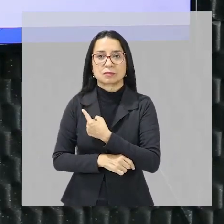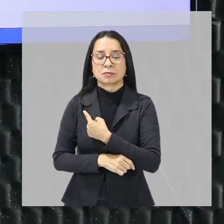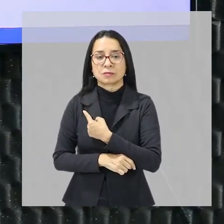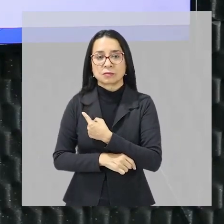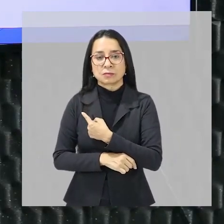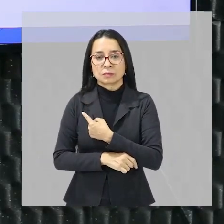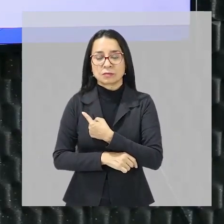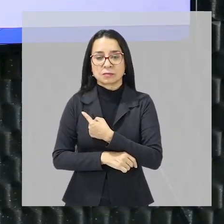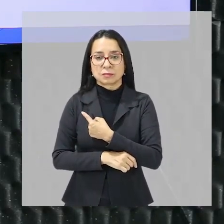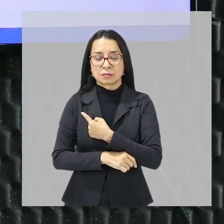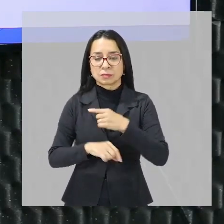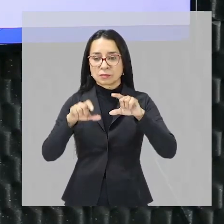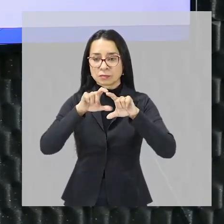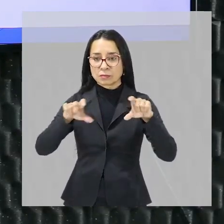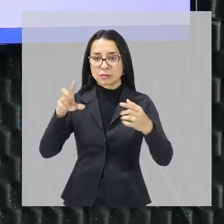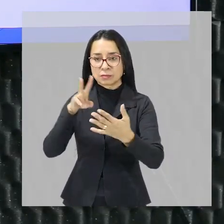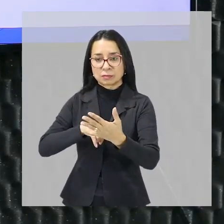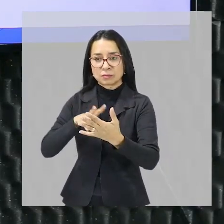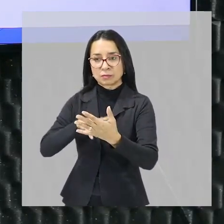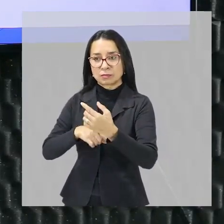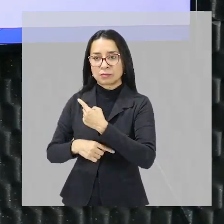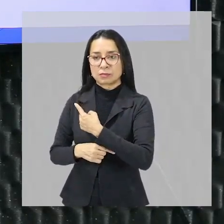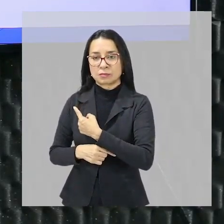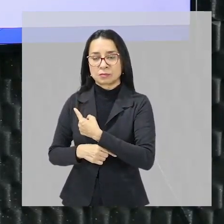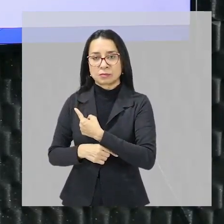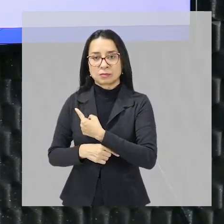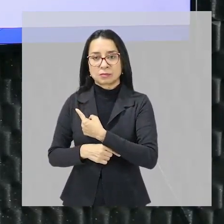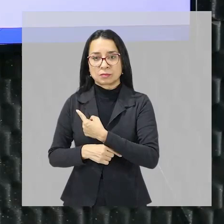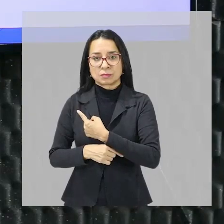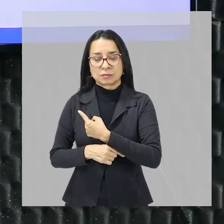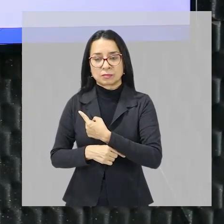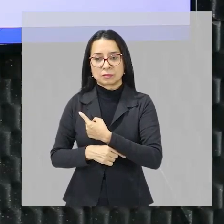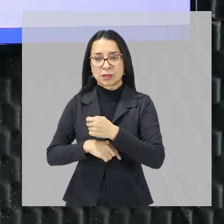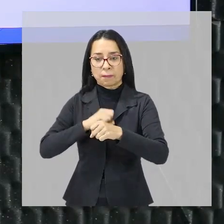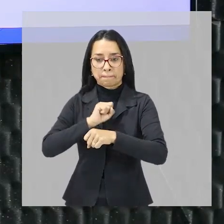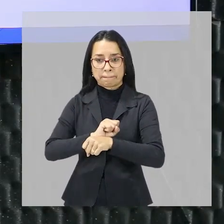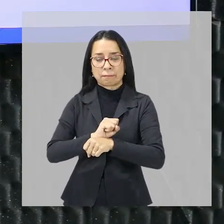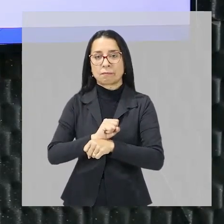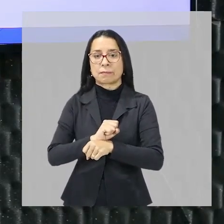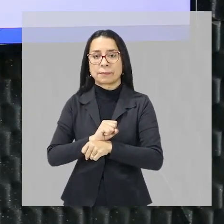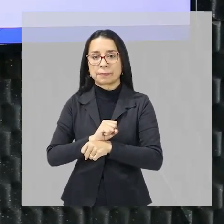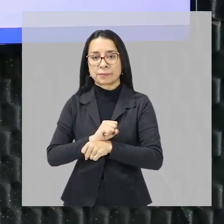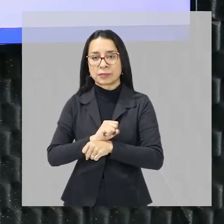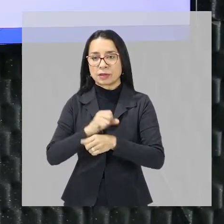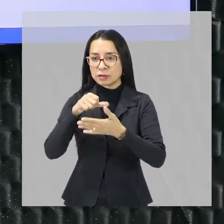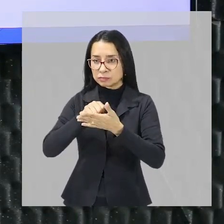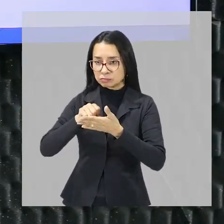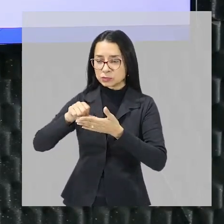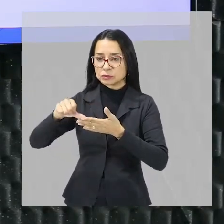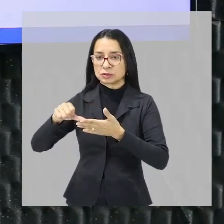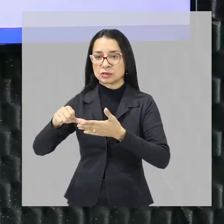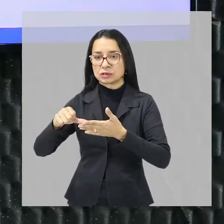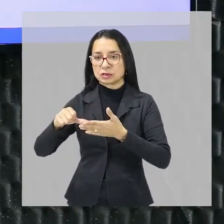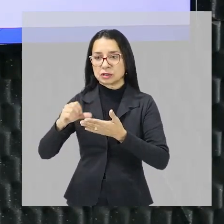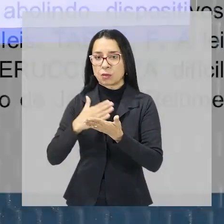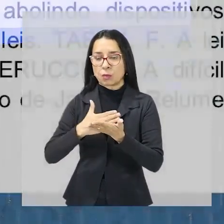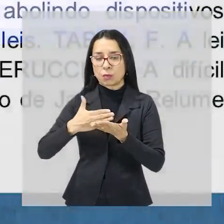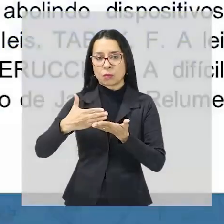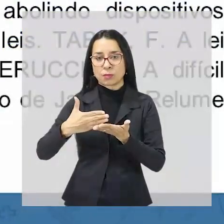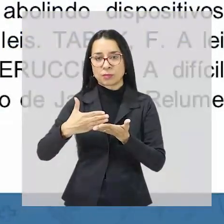A experiência do movimento organizado de mulheres no Brasil parou, vamos lá, vamos destacar esse